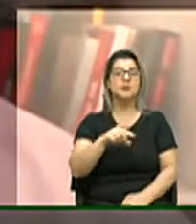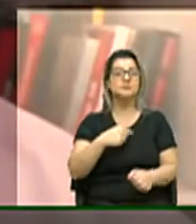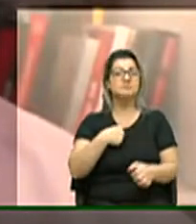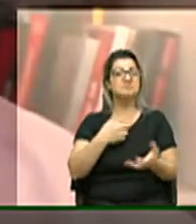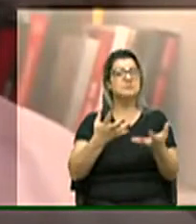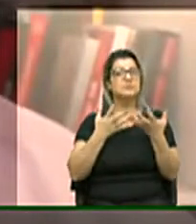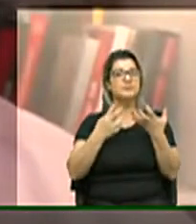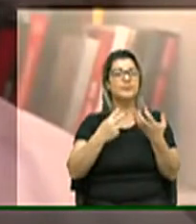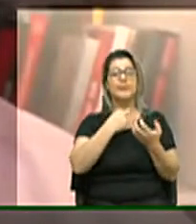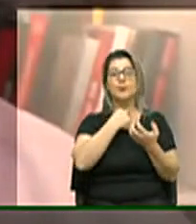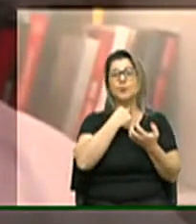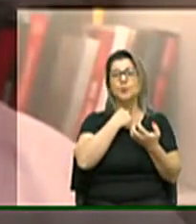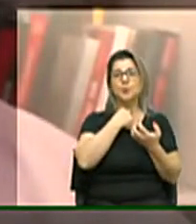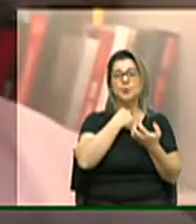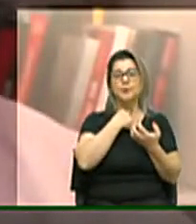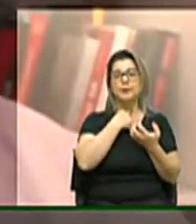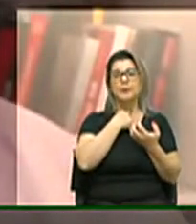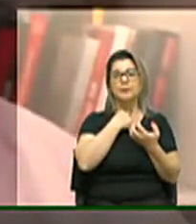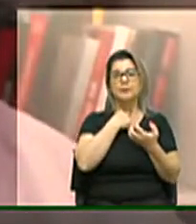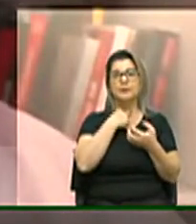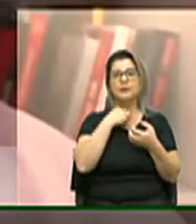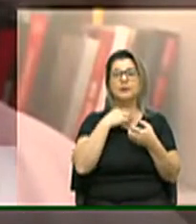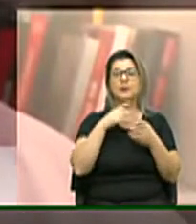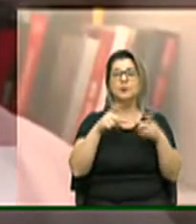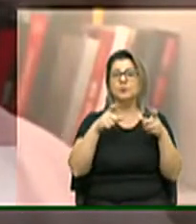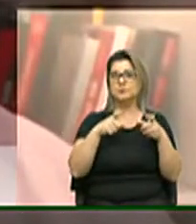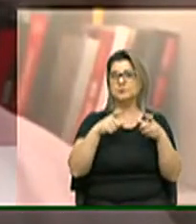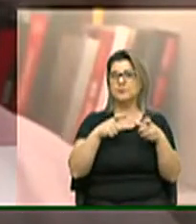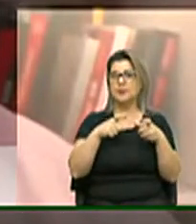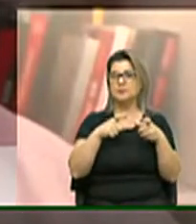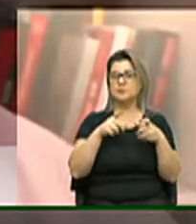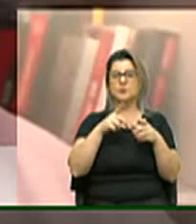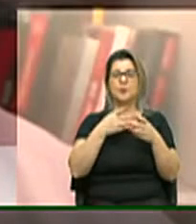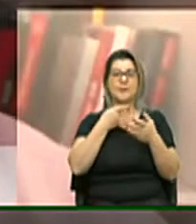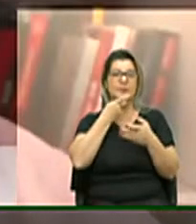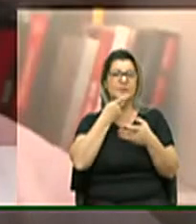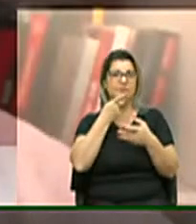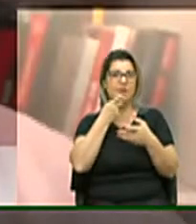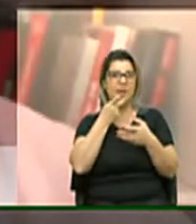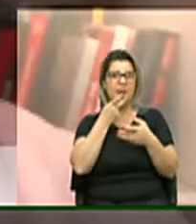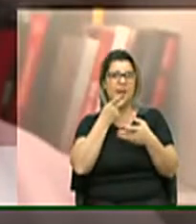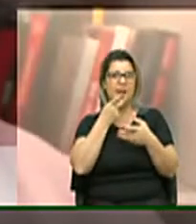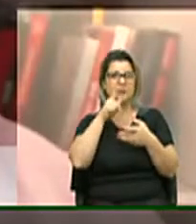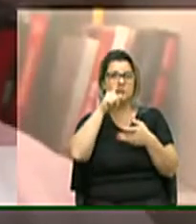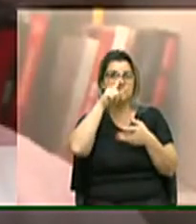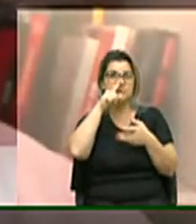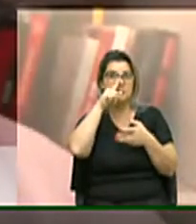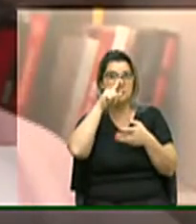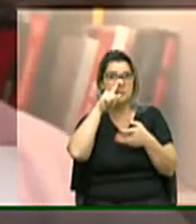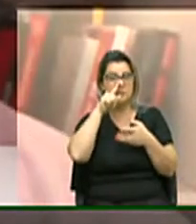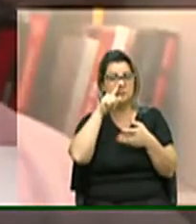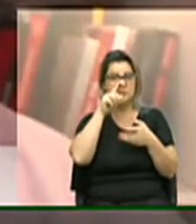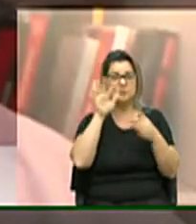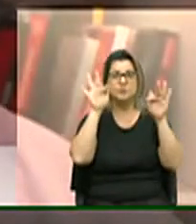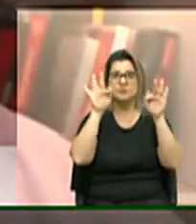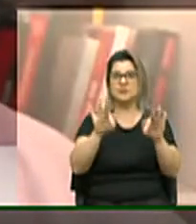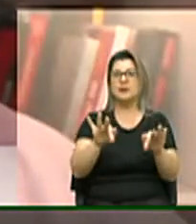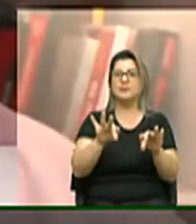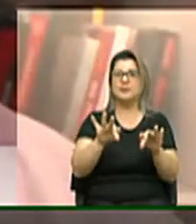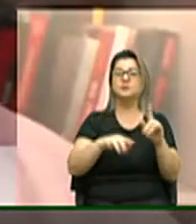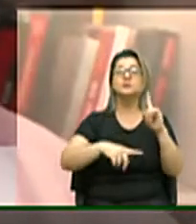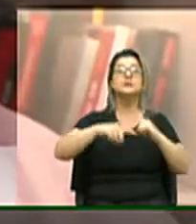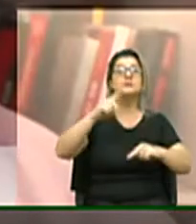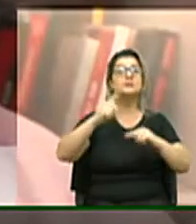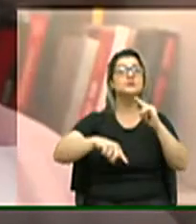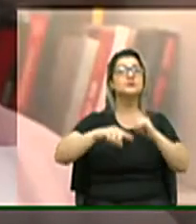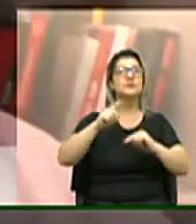aqui, presidente, para falar sobre os riscos do encerramento das atividades da CEITET. É uma empresa